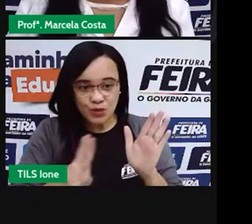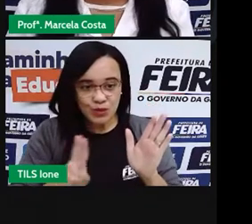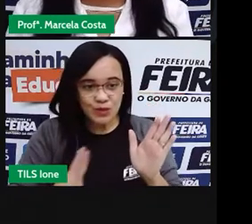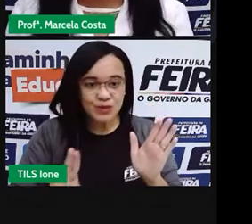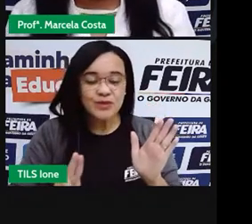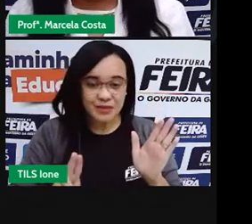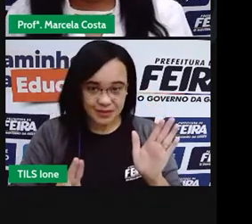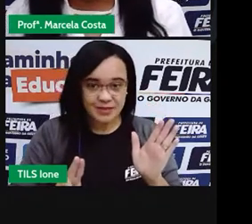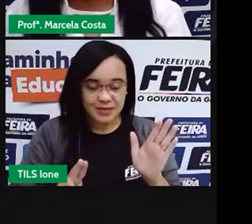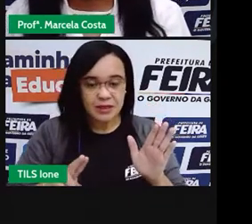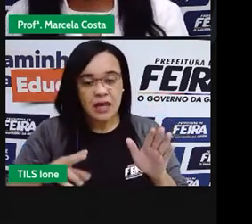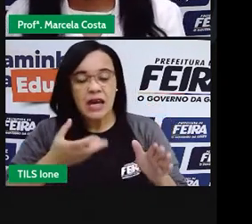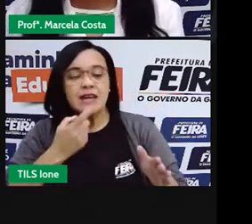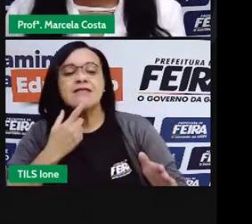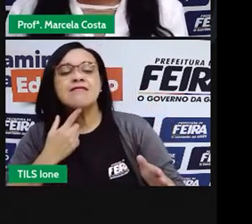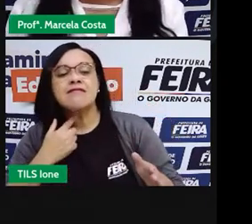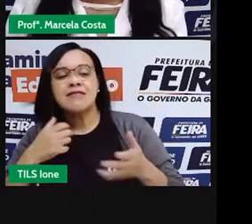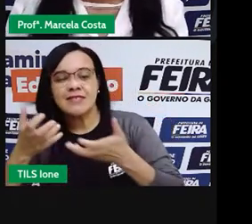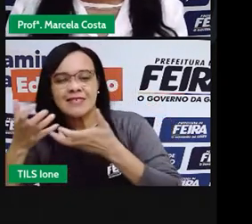que eu preciso?